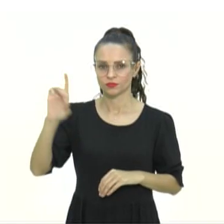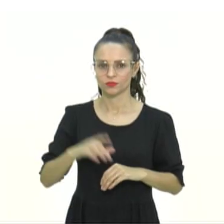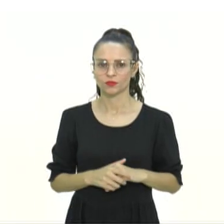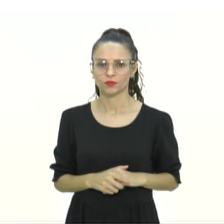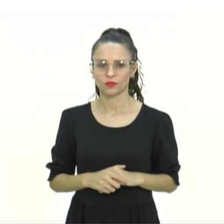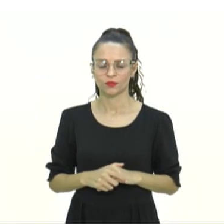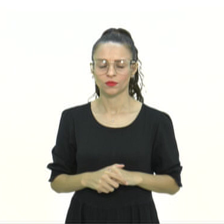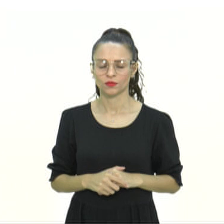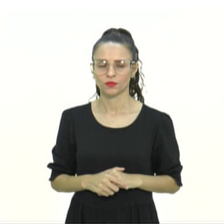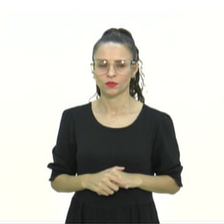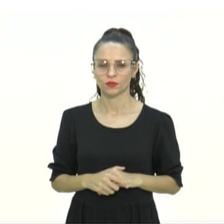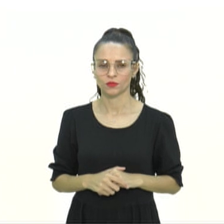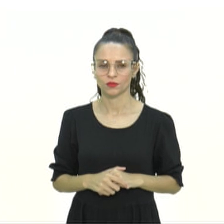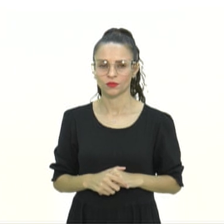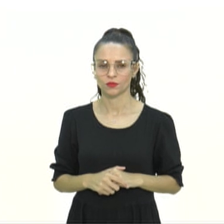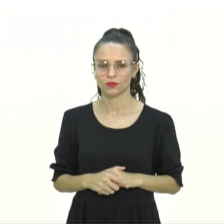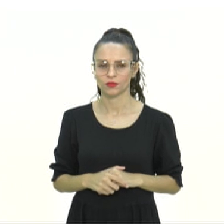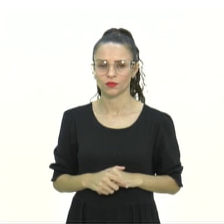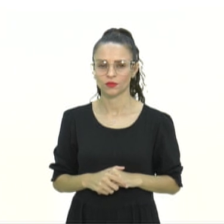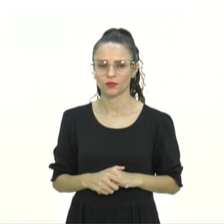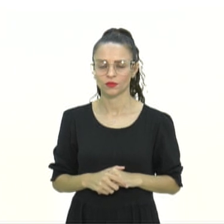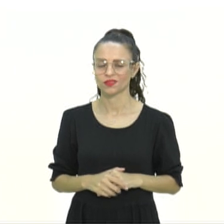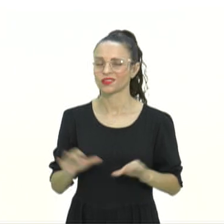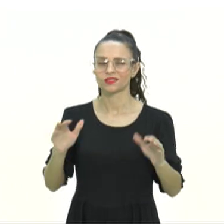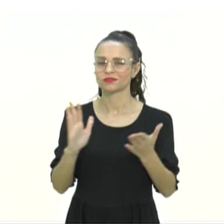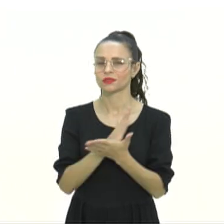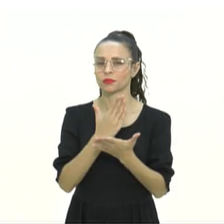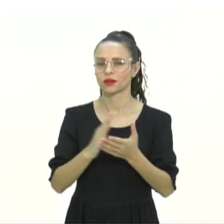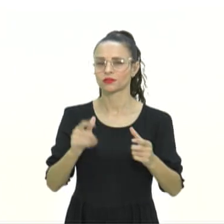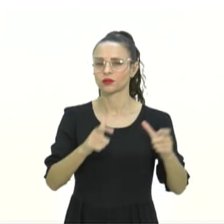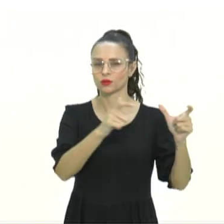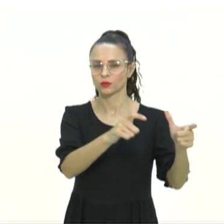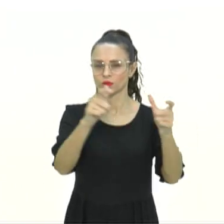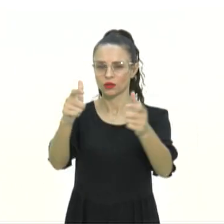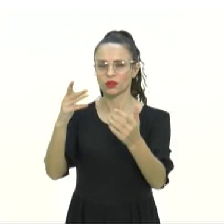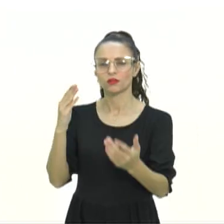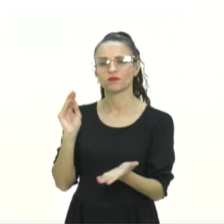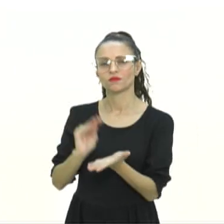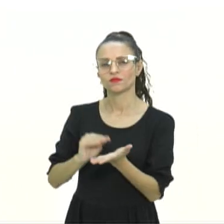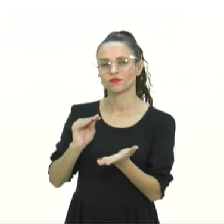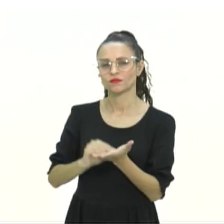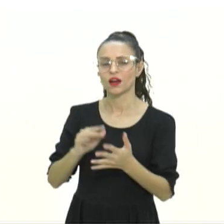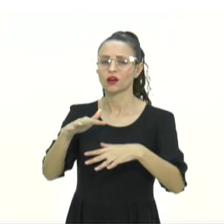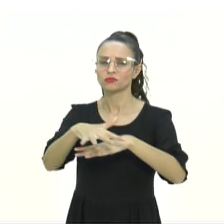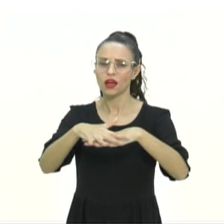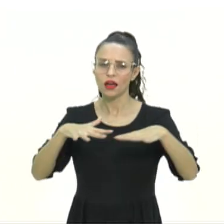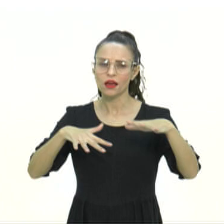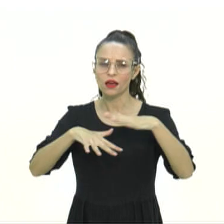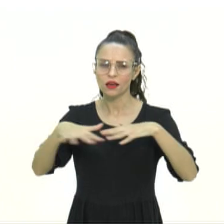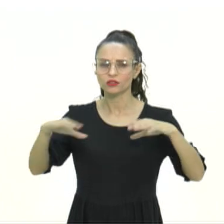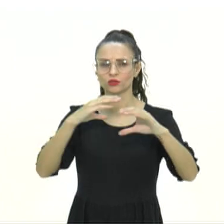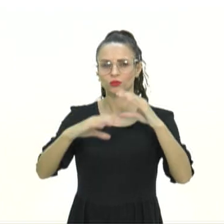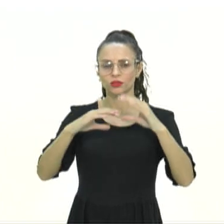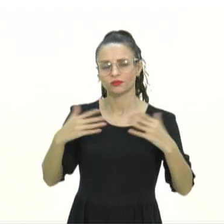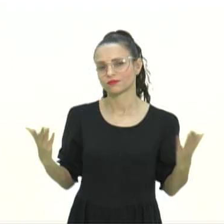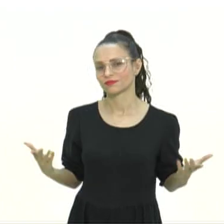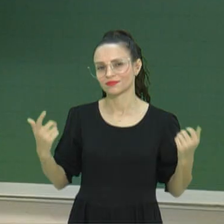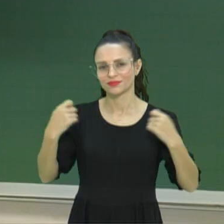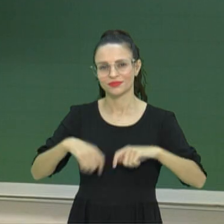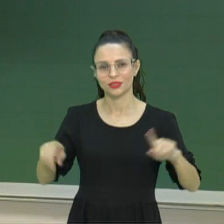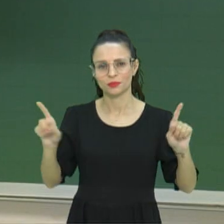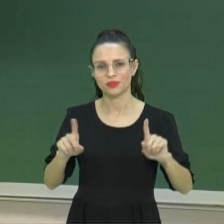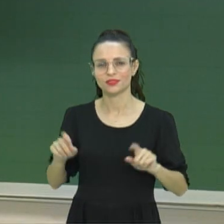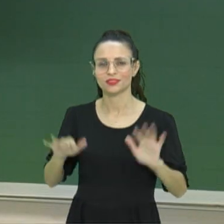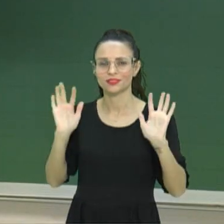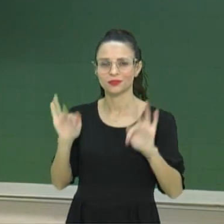um relativo isolamento entre os lugares, devido à ausência de redes técnicas. Bom, a gente até nem precisaria